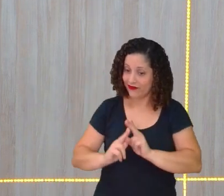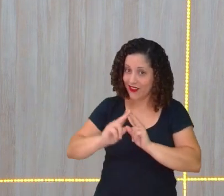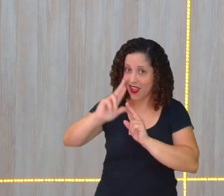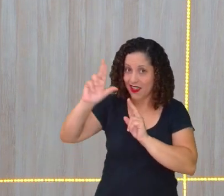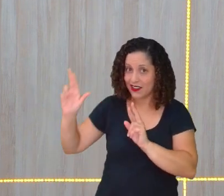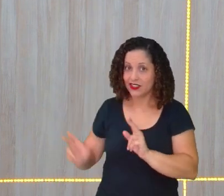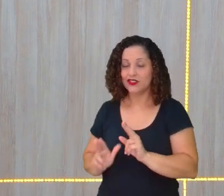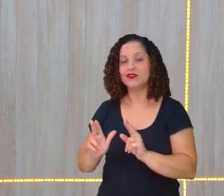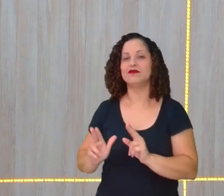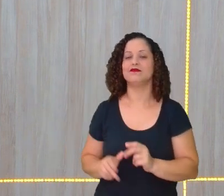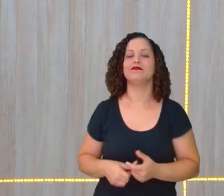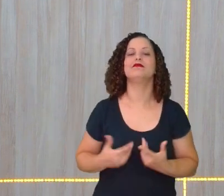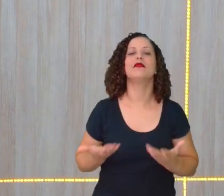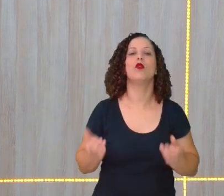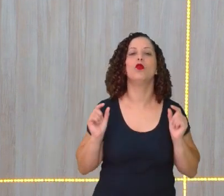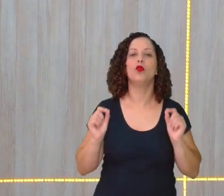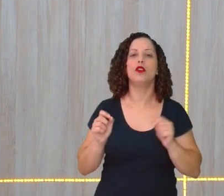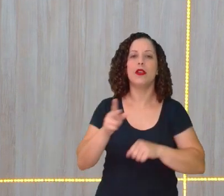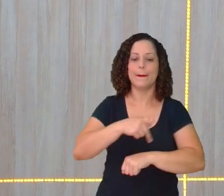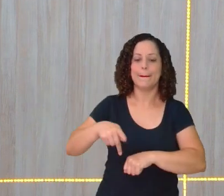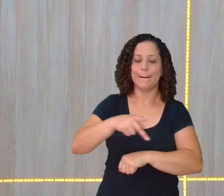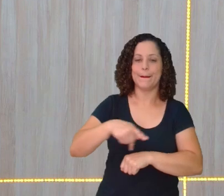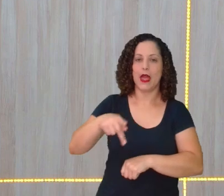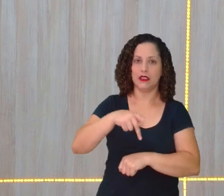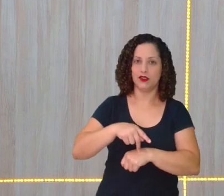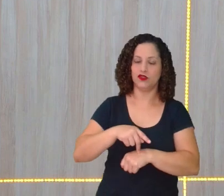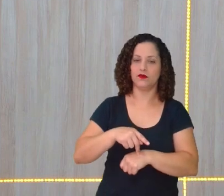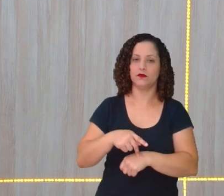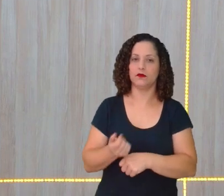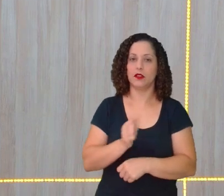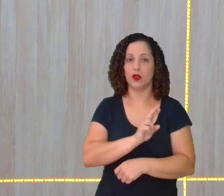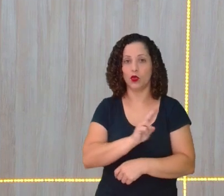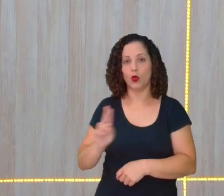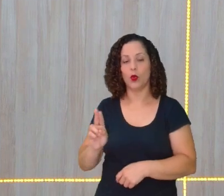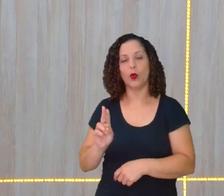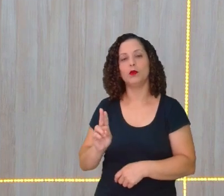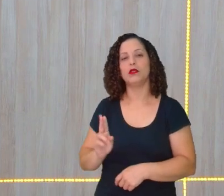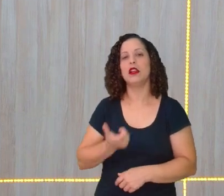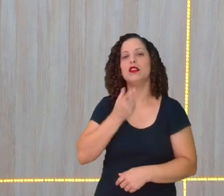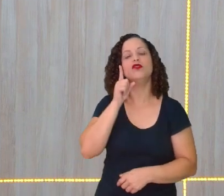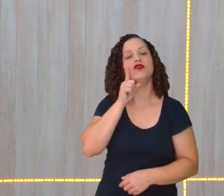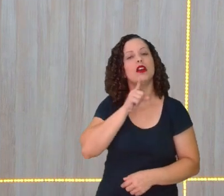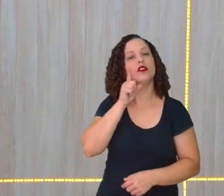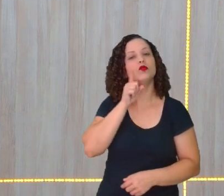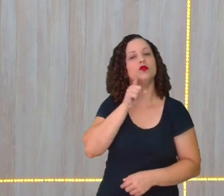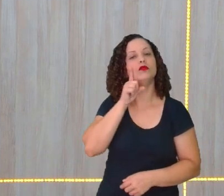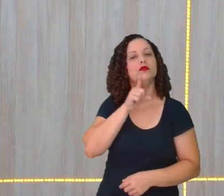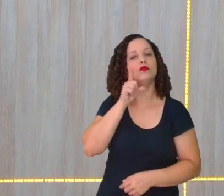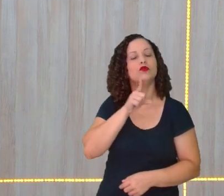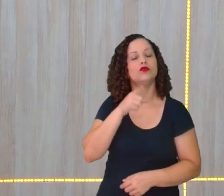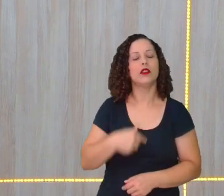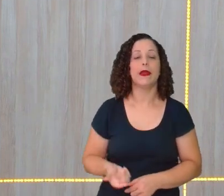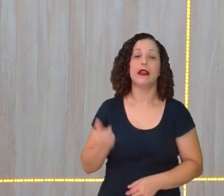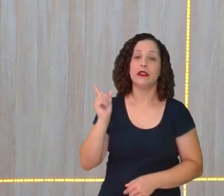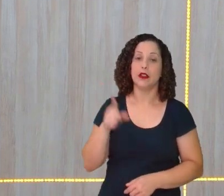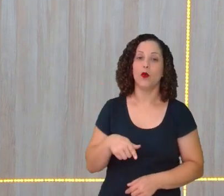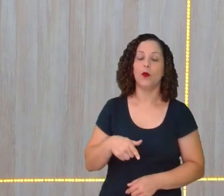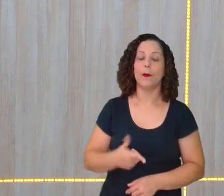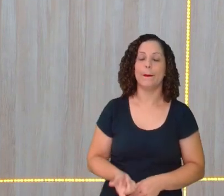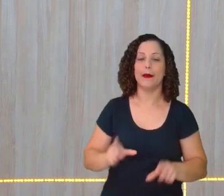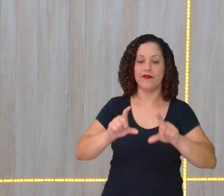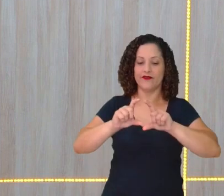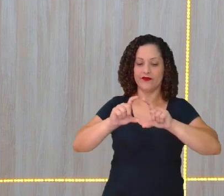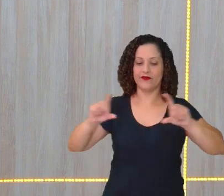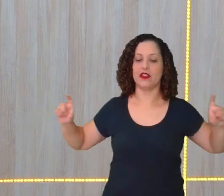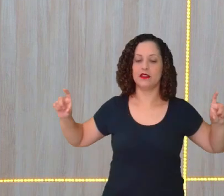quando a gente fala o país no plural, em português seria os Estados Unidos. Então, a mesma